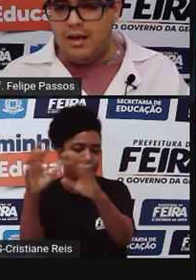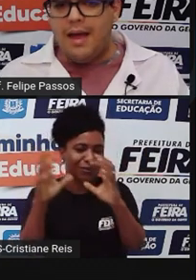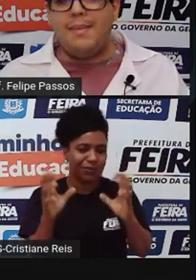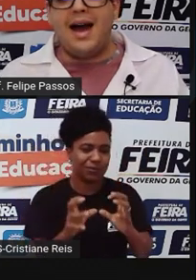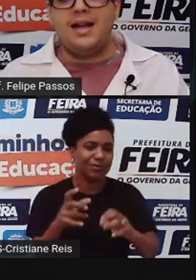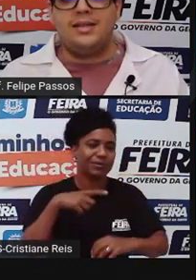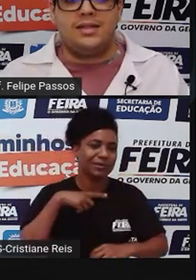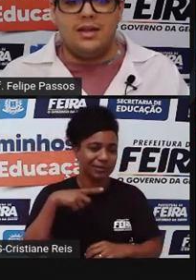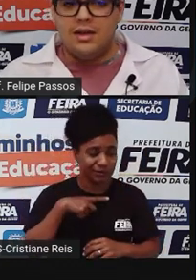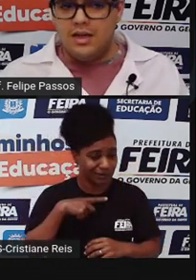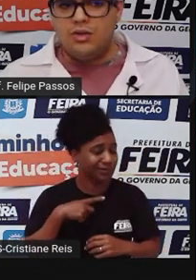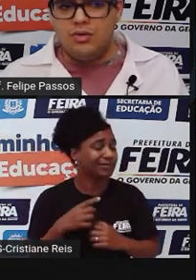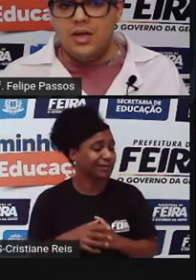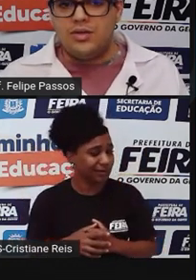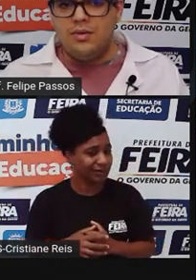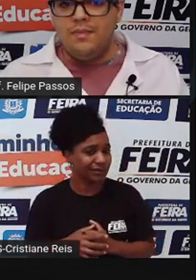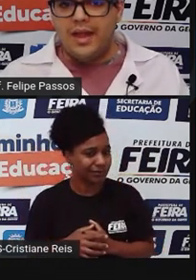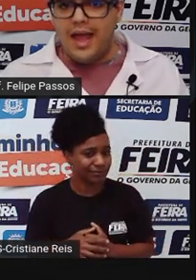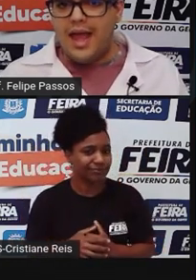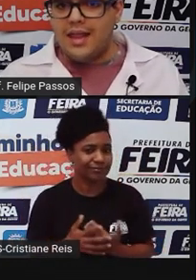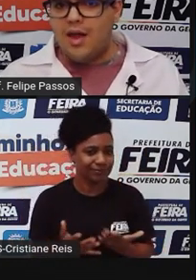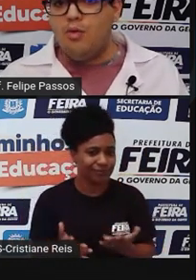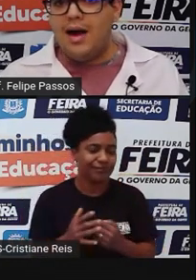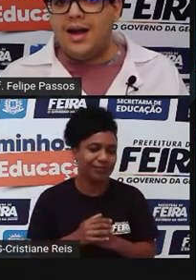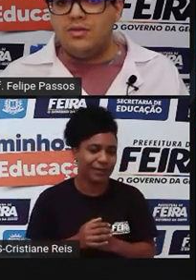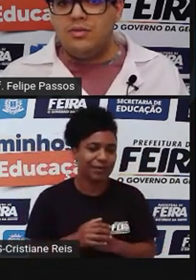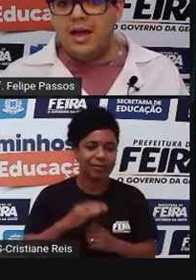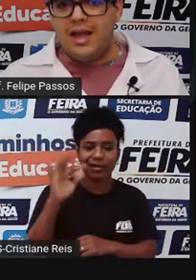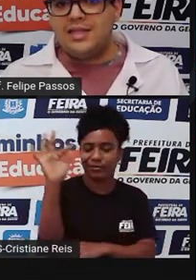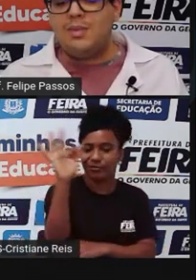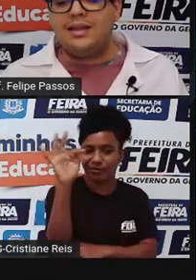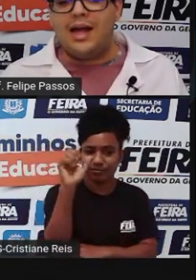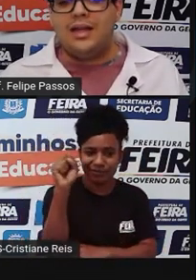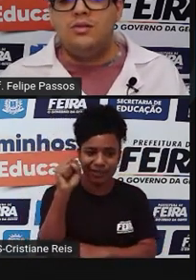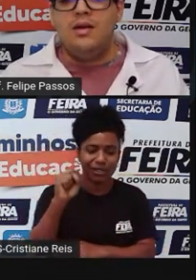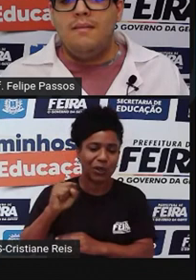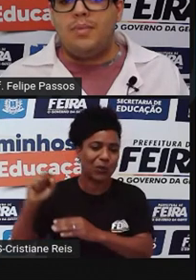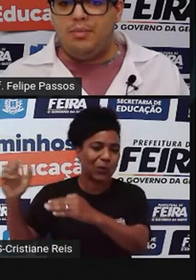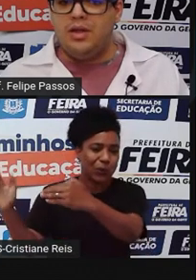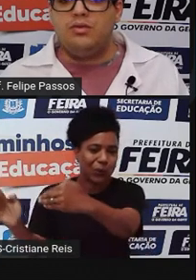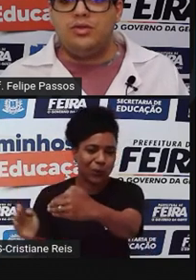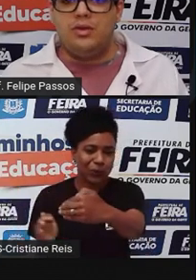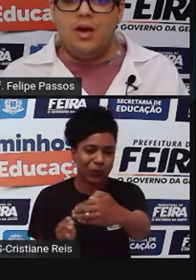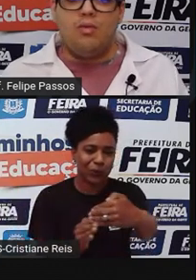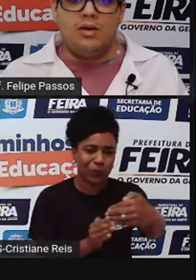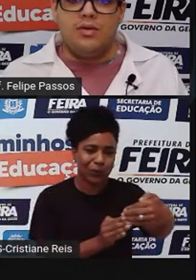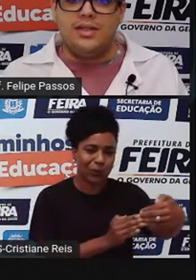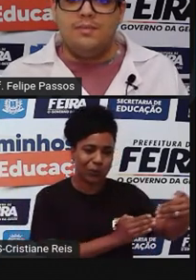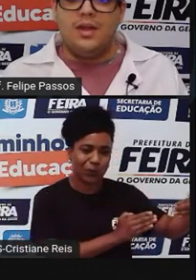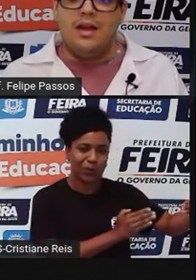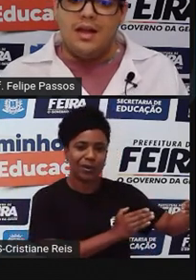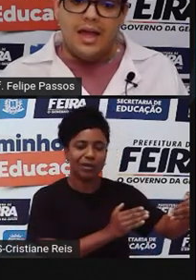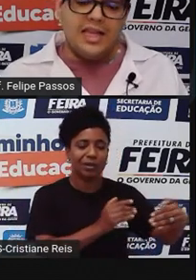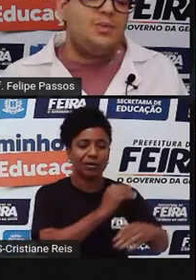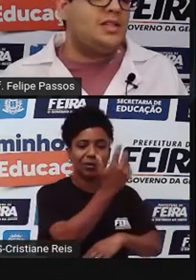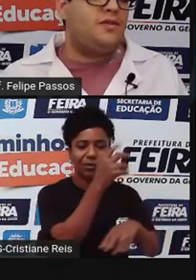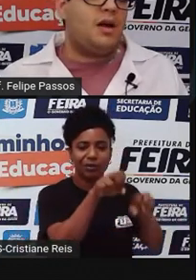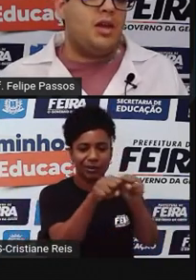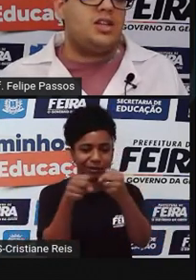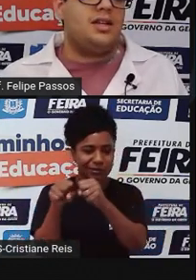né herbáceas e tudo isso é derrubado é desmatado para poder construir alguma coisa